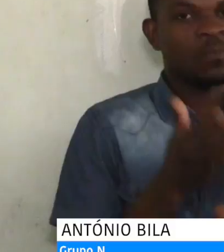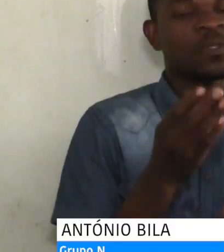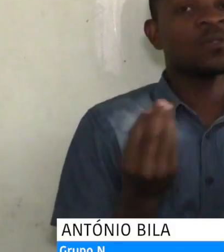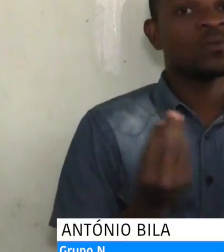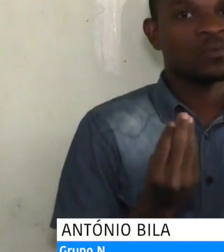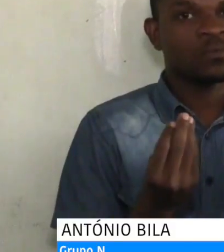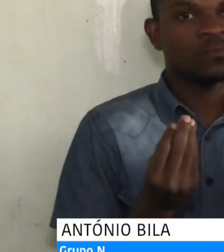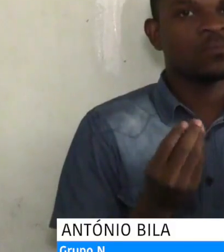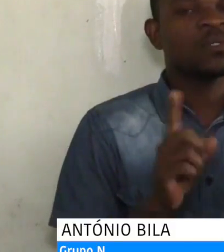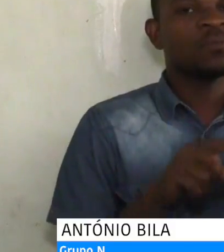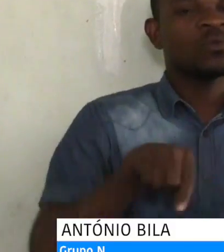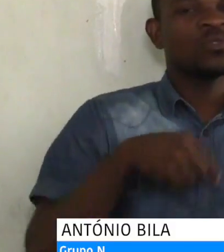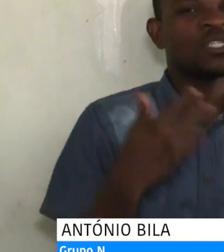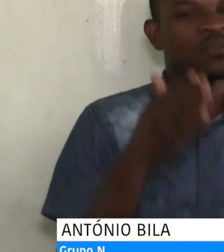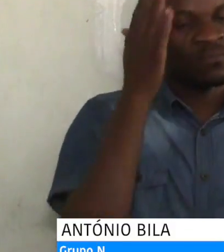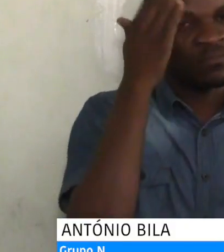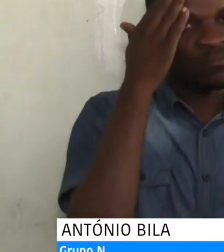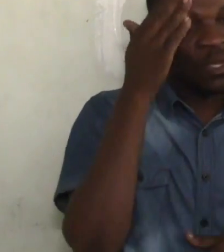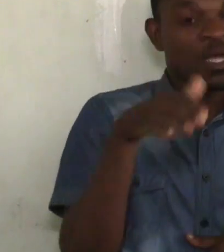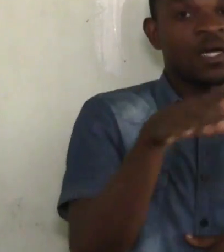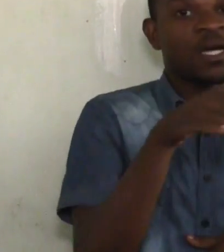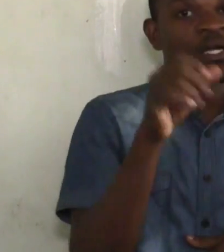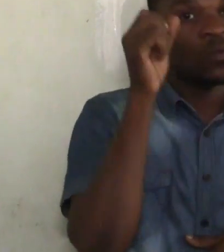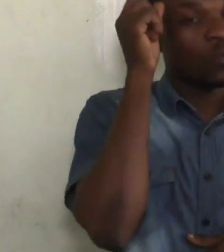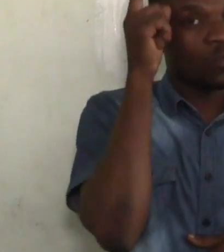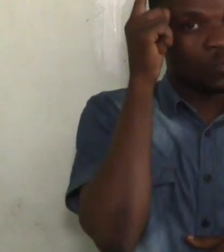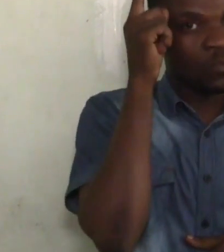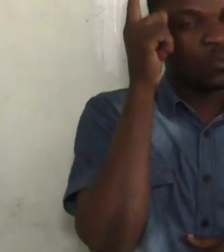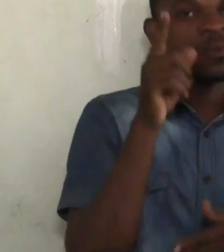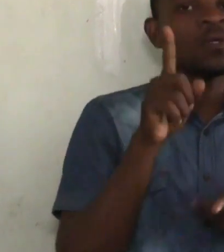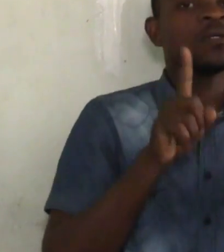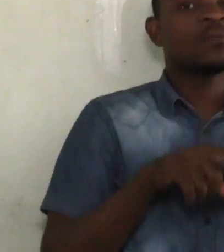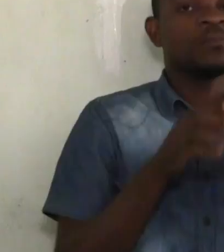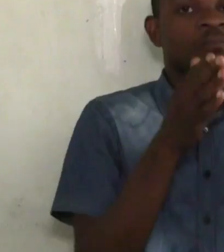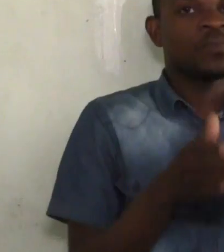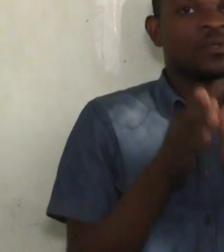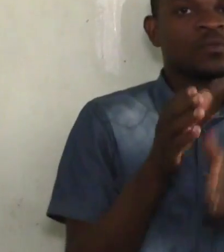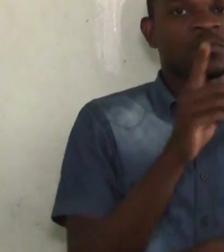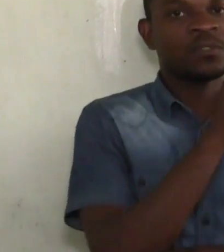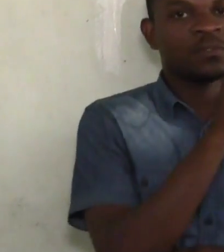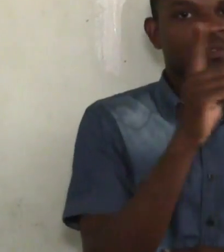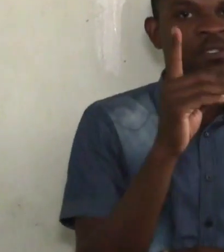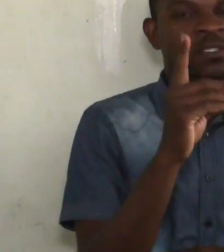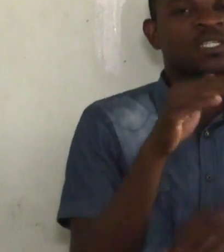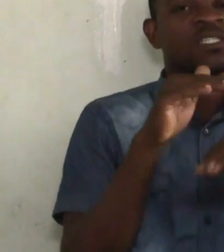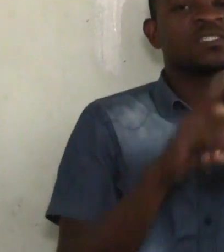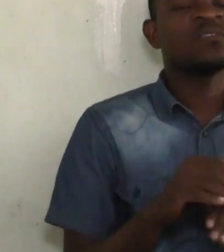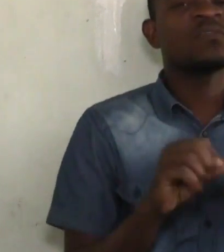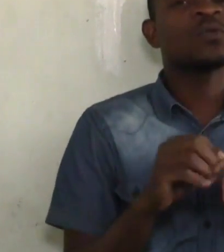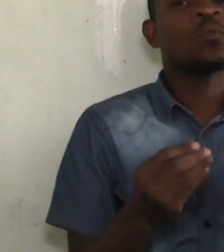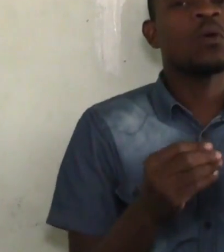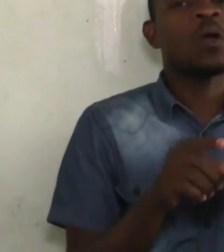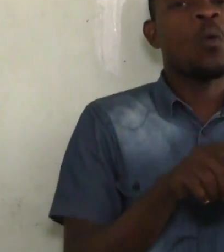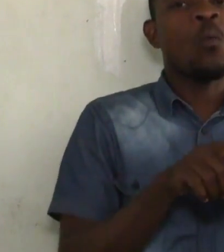na área da cultura as pessoas com deficiência estavam atrás.